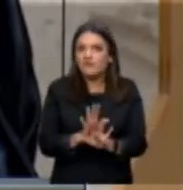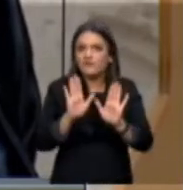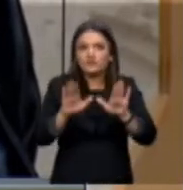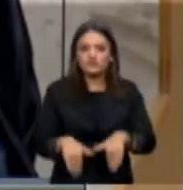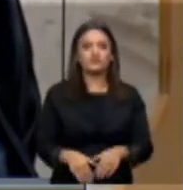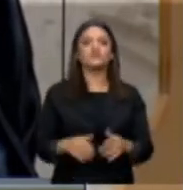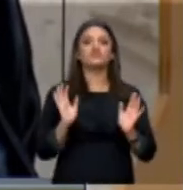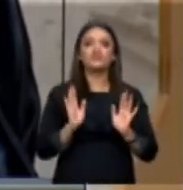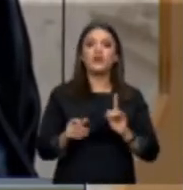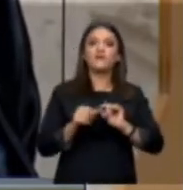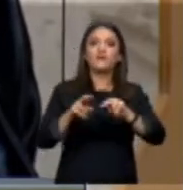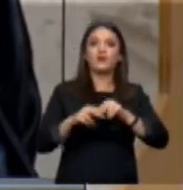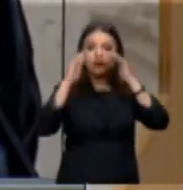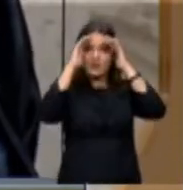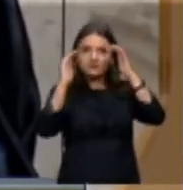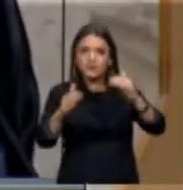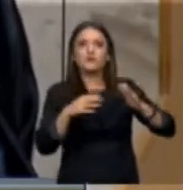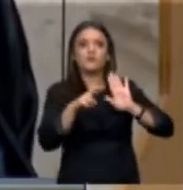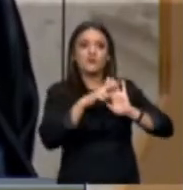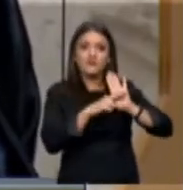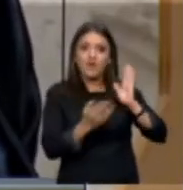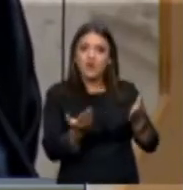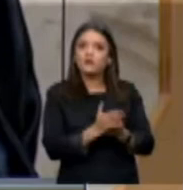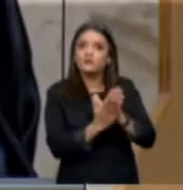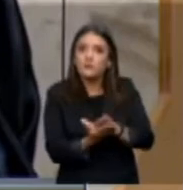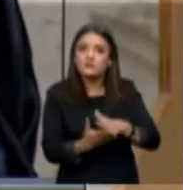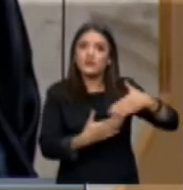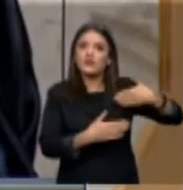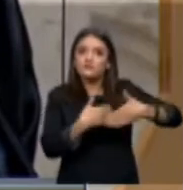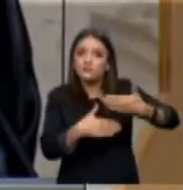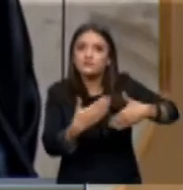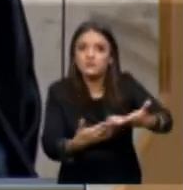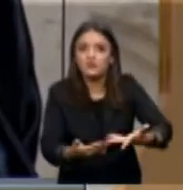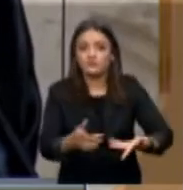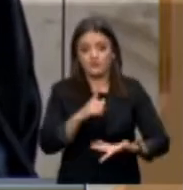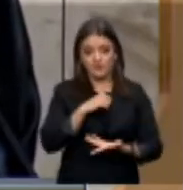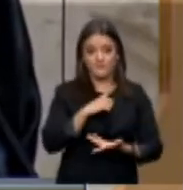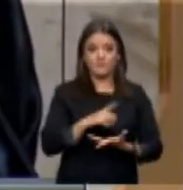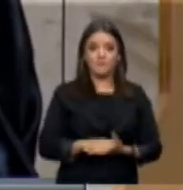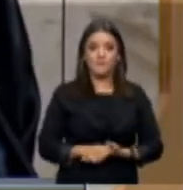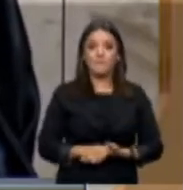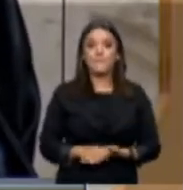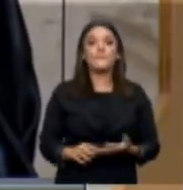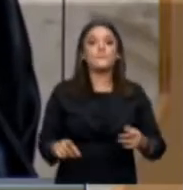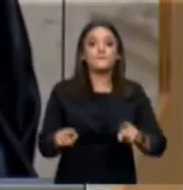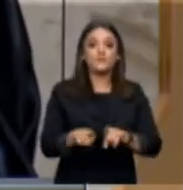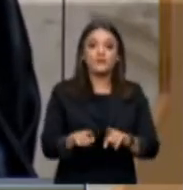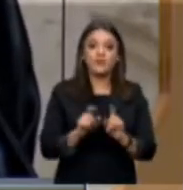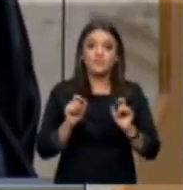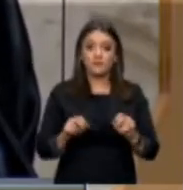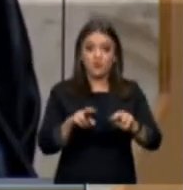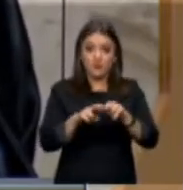executada de acordo com as normas processuais e procedimentais pertinentes. Da mesma maneira, por força